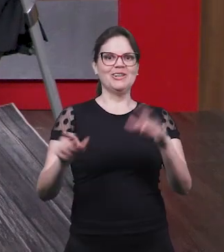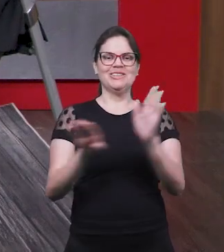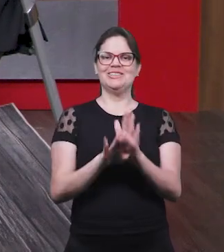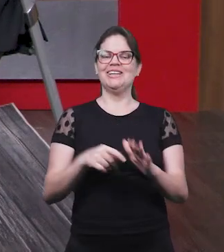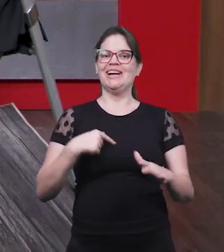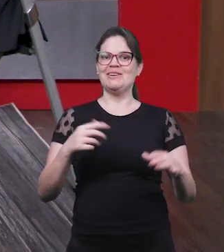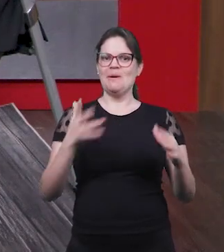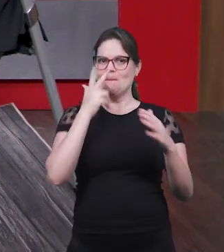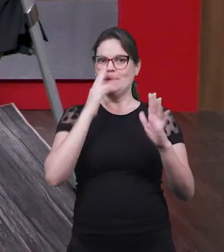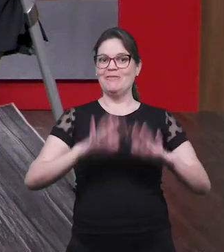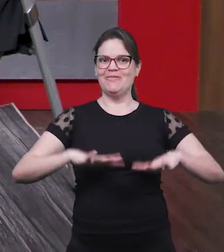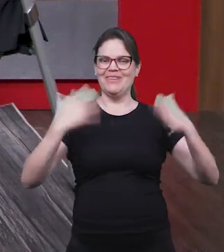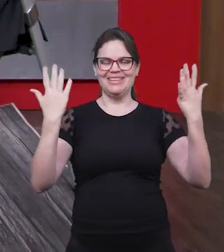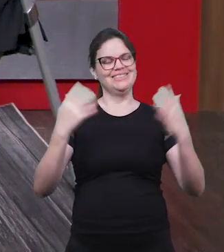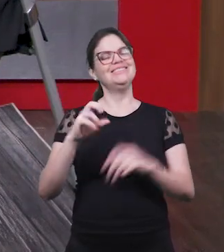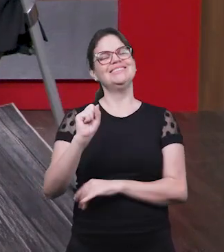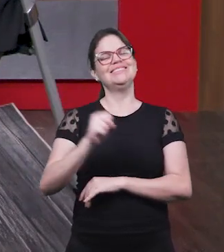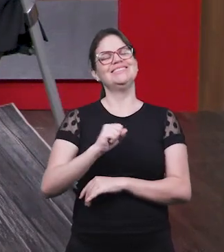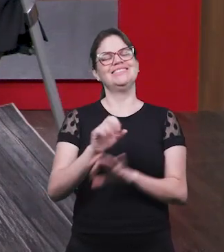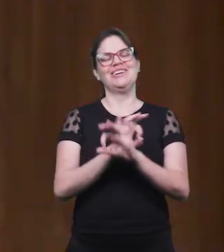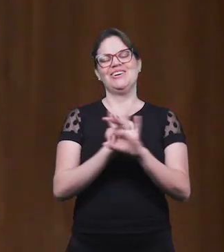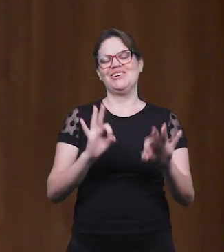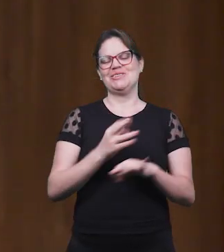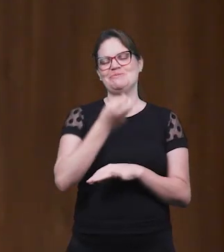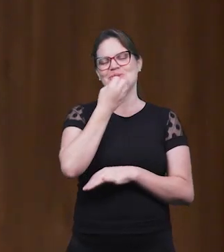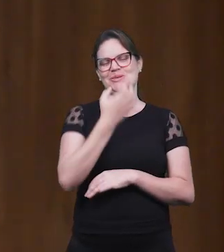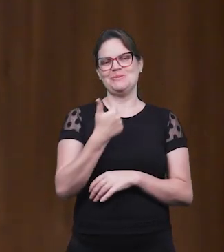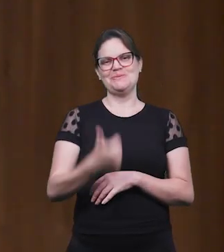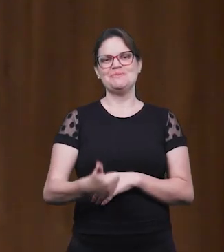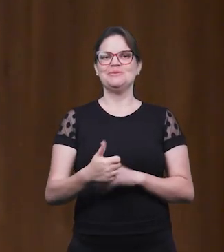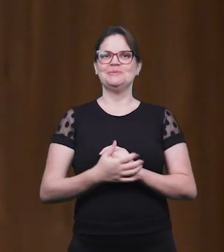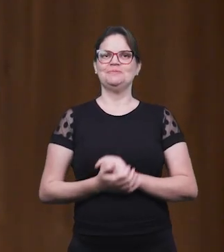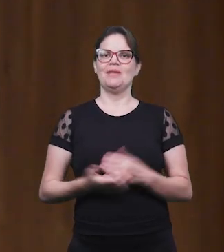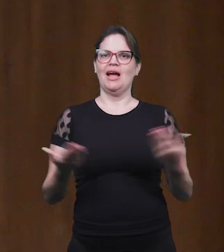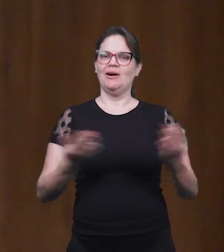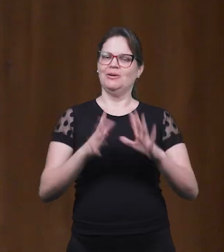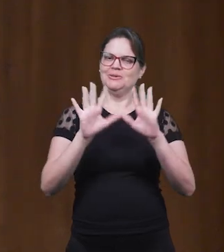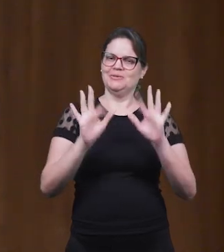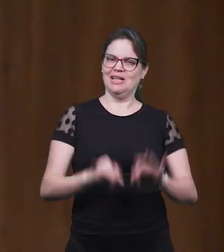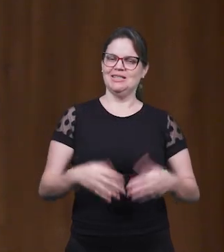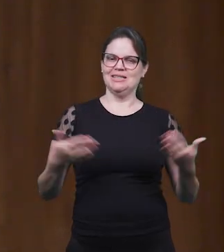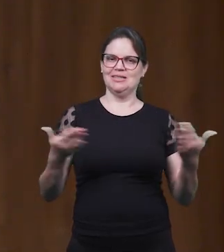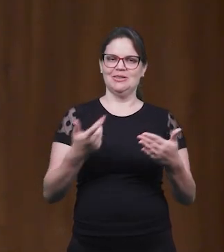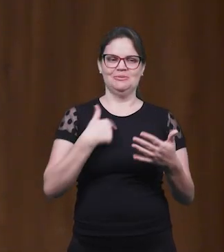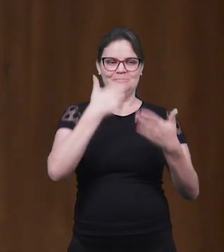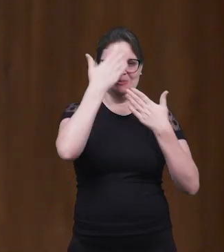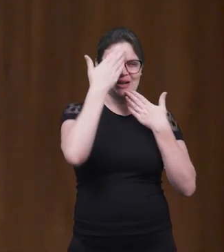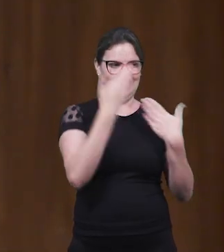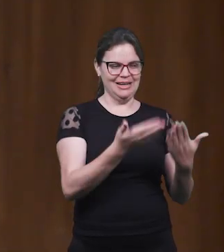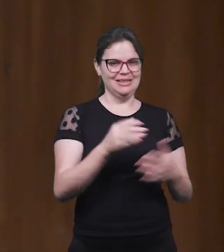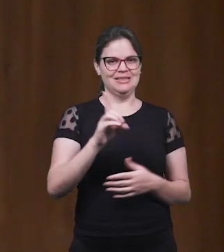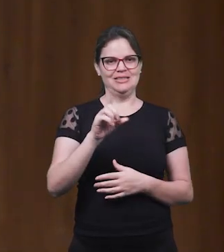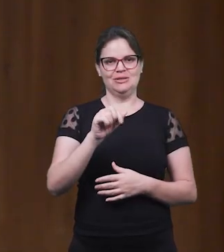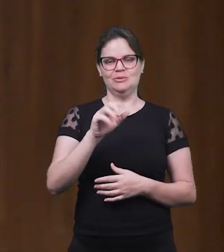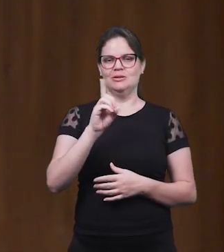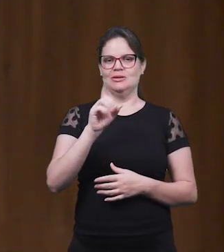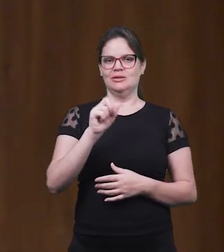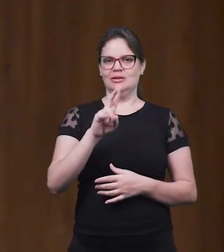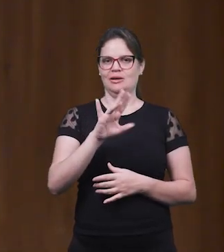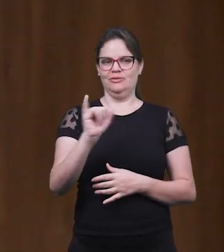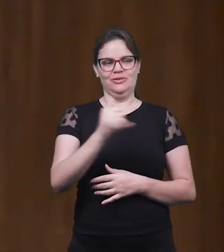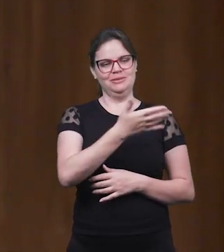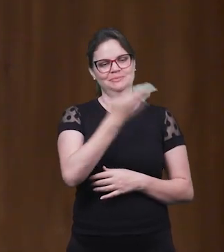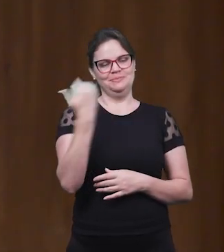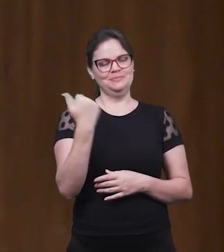Muito bom. Estamos chegando aqui ao final do nosso programa. Você precisa saber. Quero agradecer ao Davi Biasucci. Eu